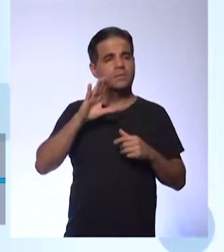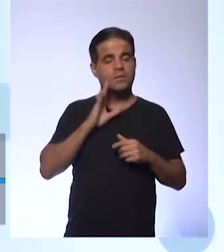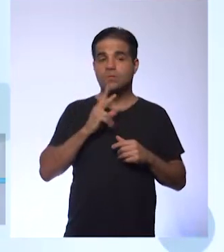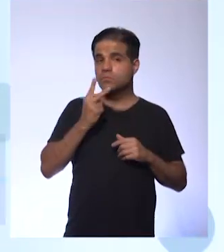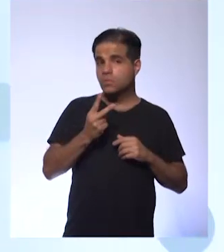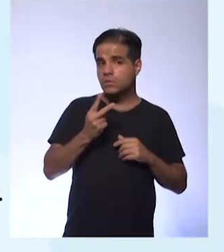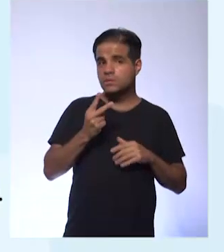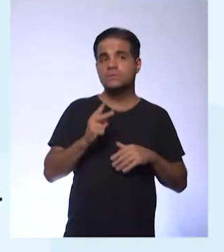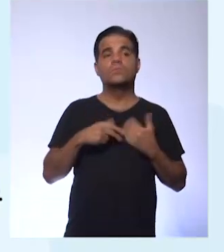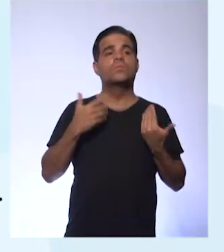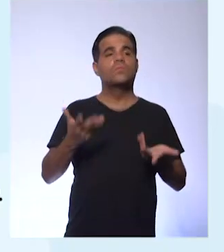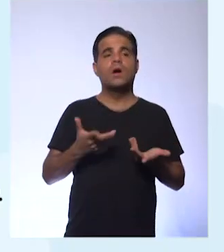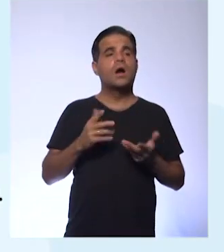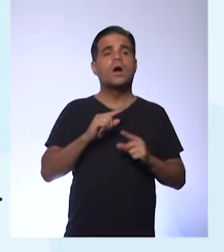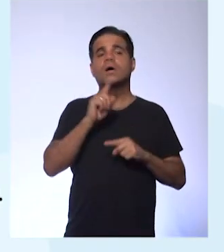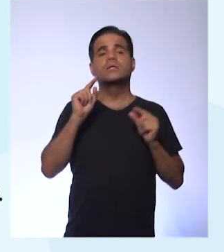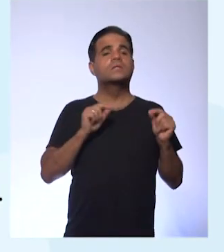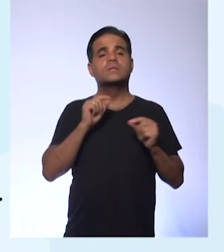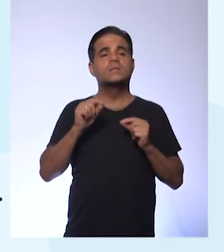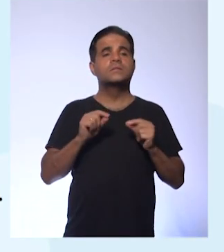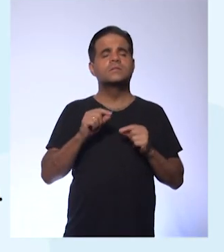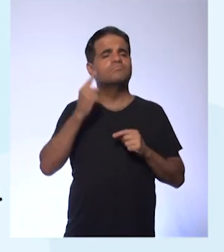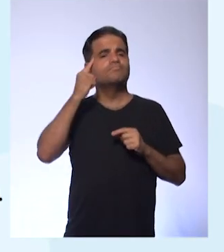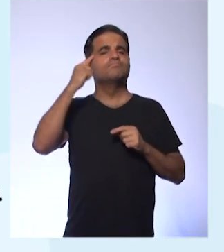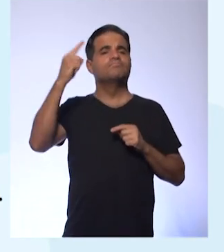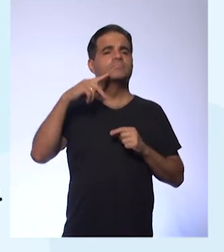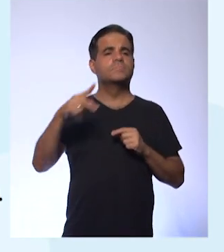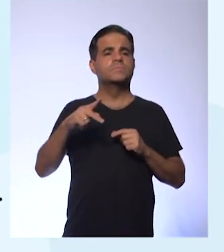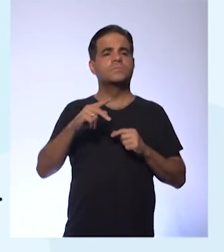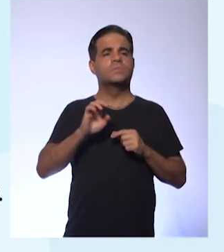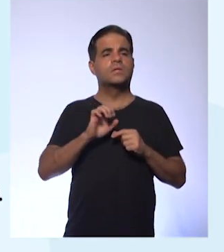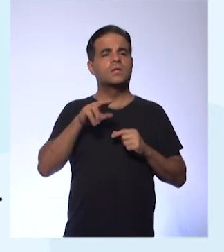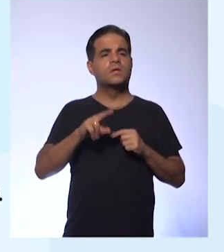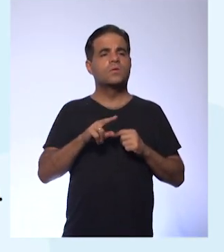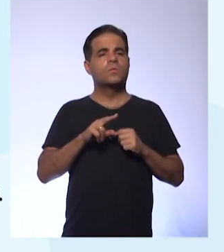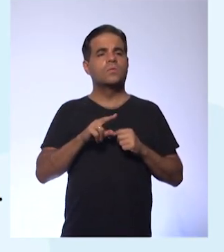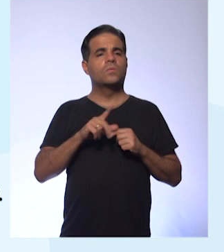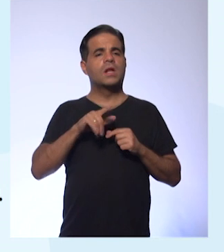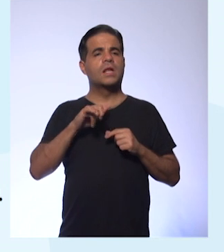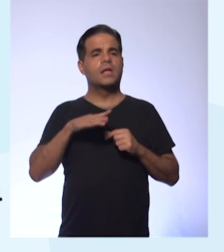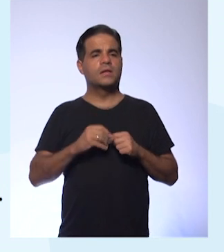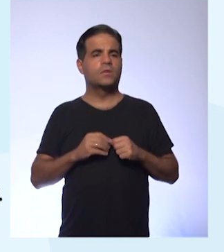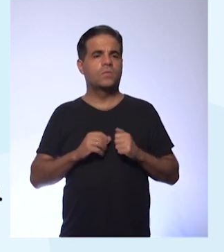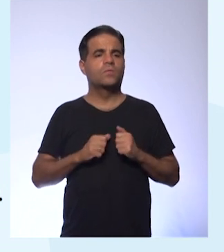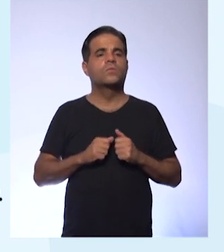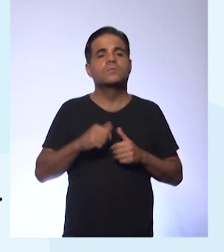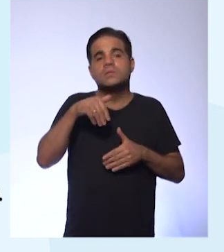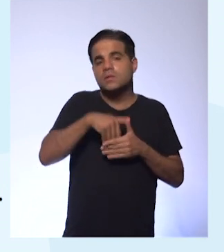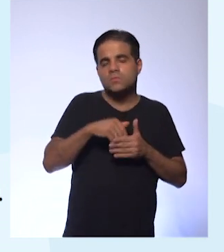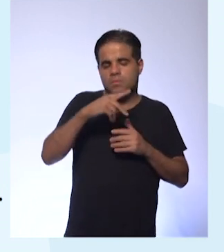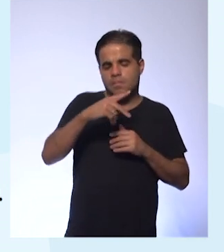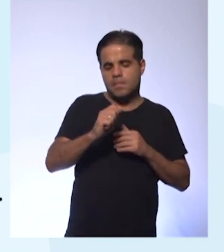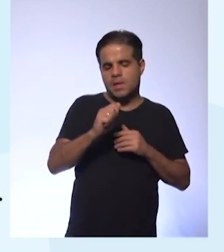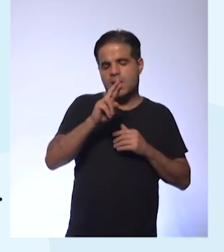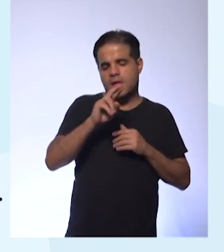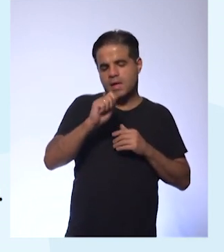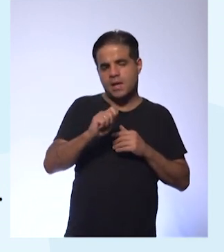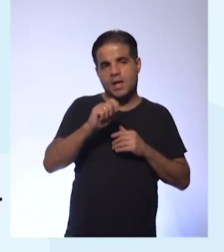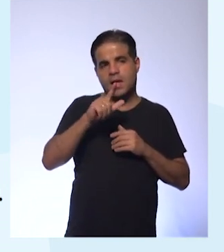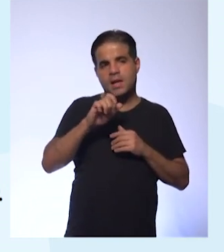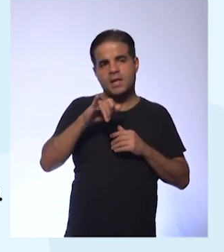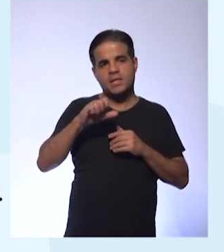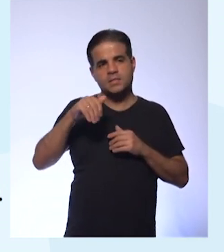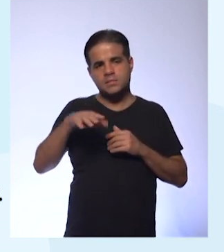2. Qual a intenção do eu lírico, do eu poético deste poema no paralelismo não